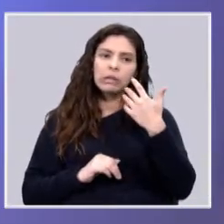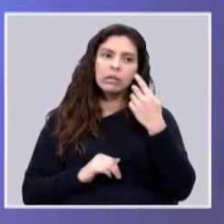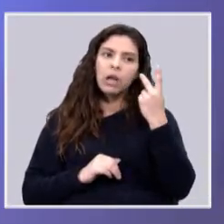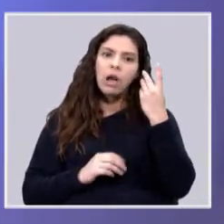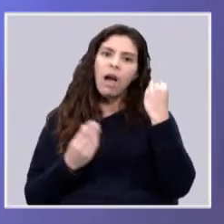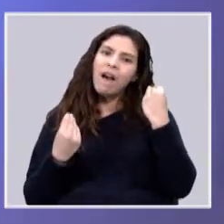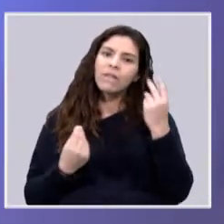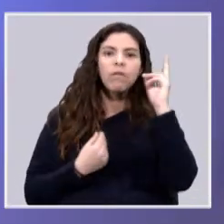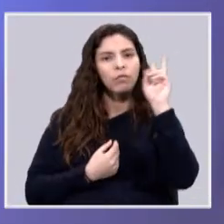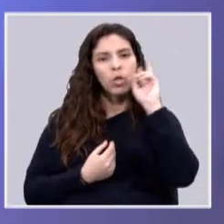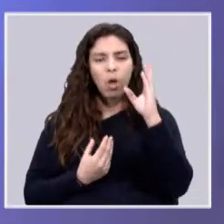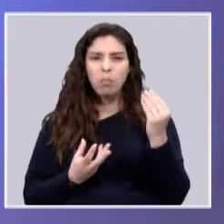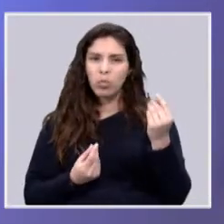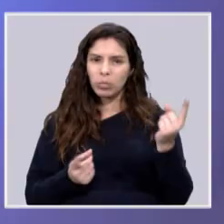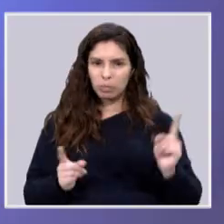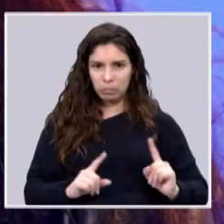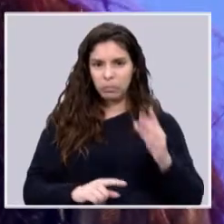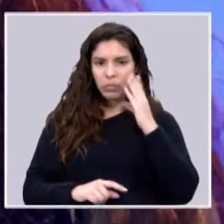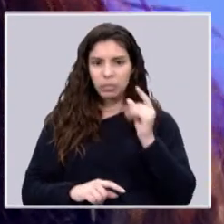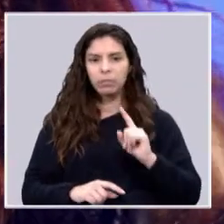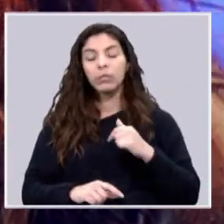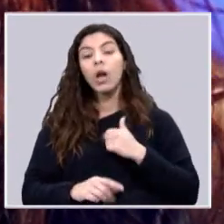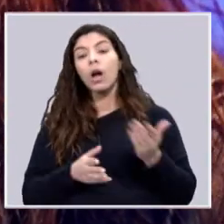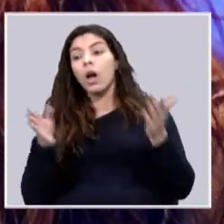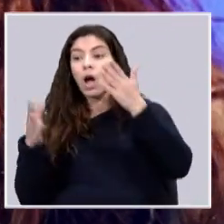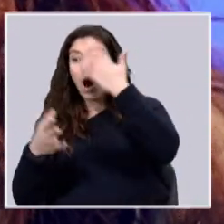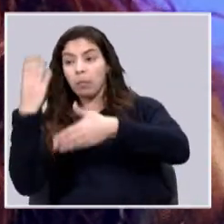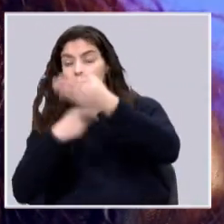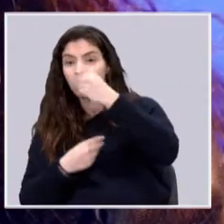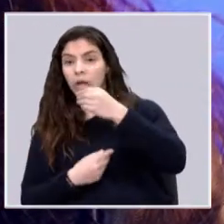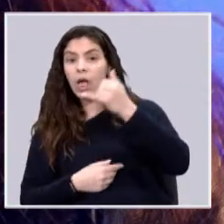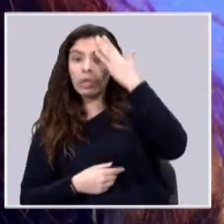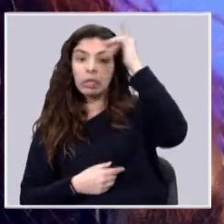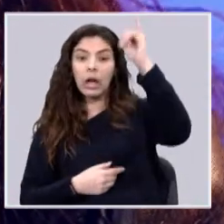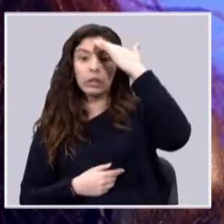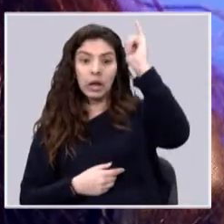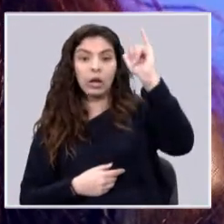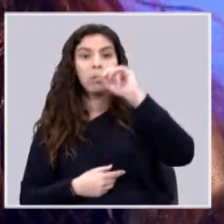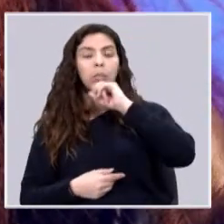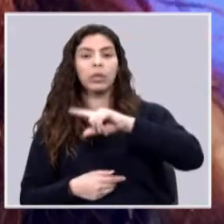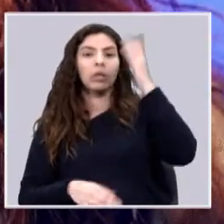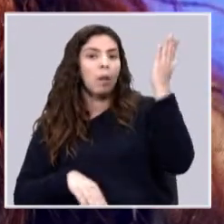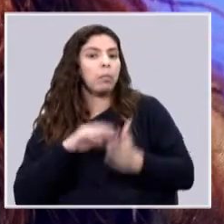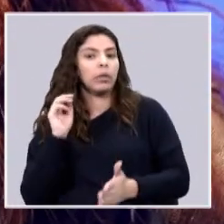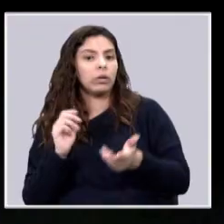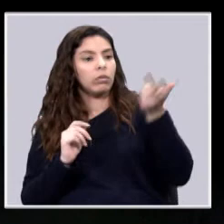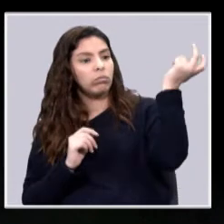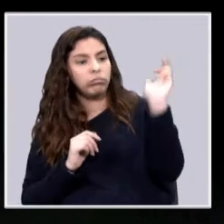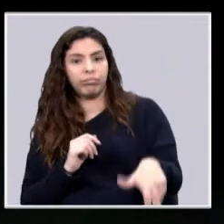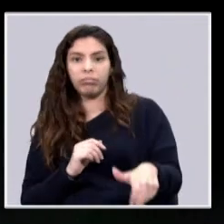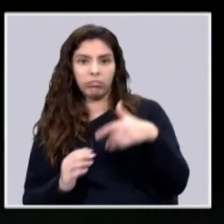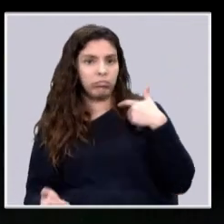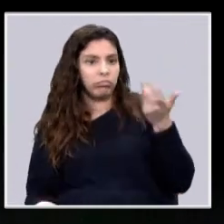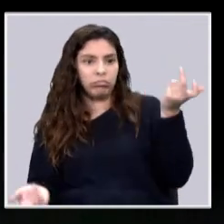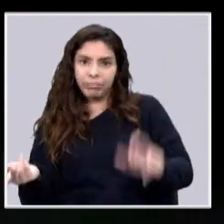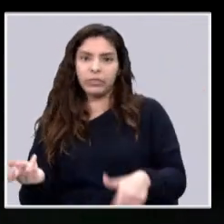dar tanto valor como eu sei que poderia ter. Primeiro aprendi que as melhores ideias podem vir da forma